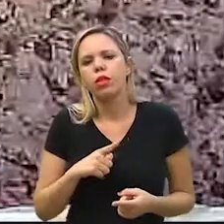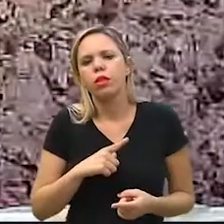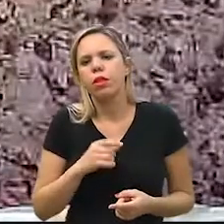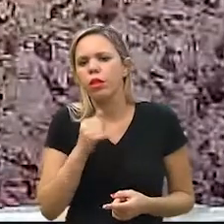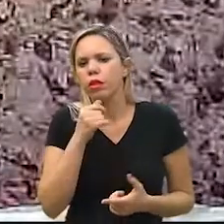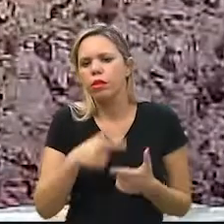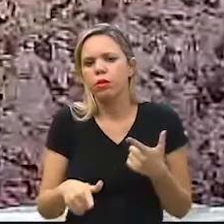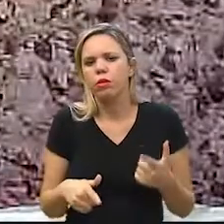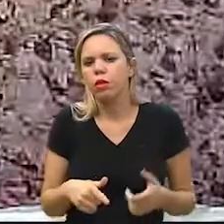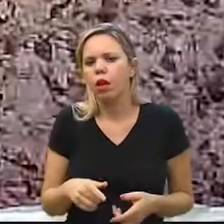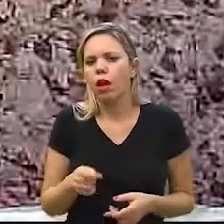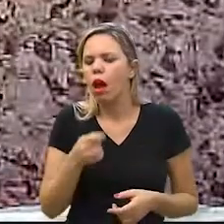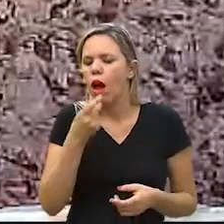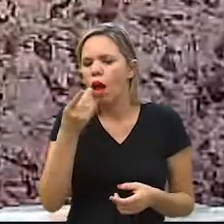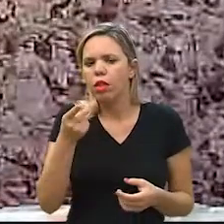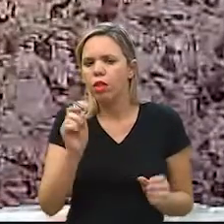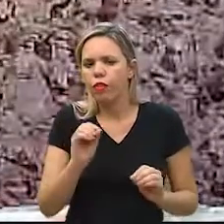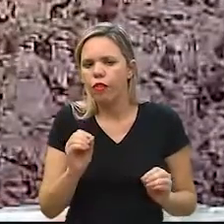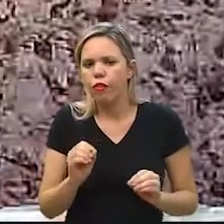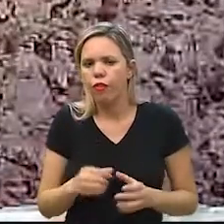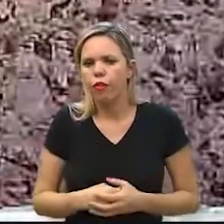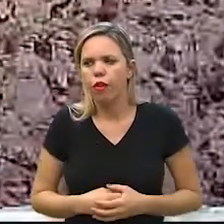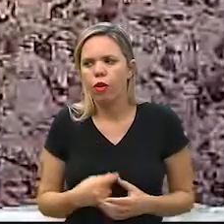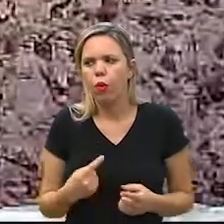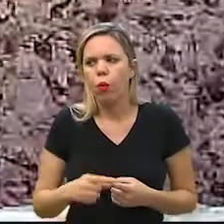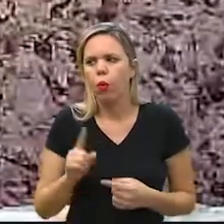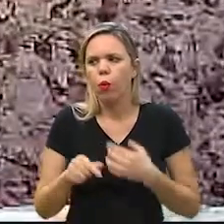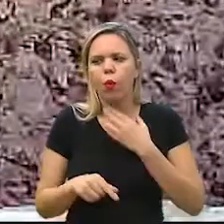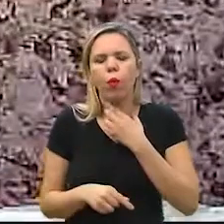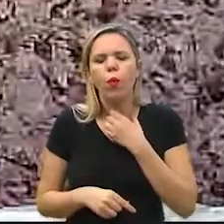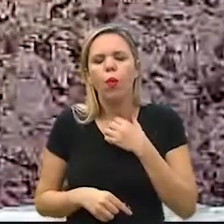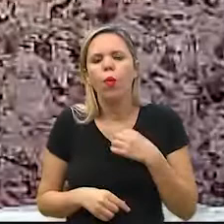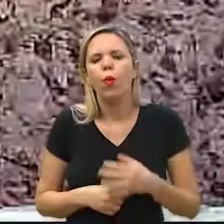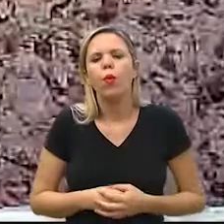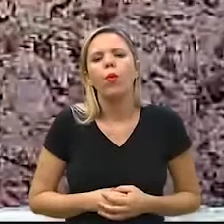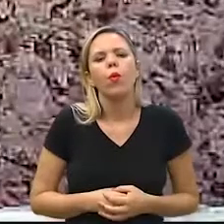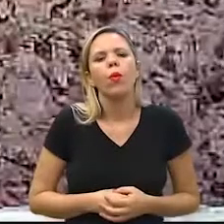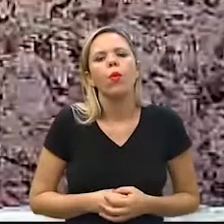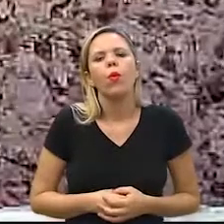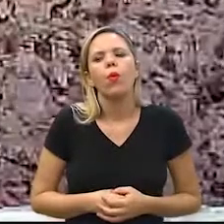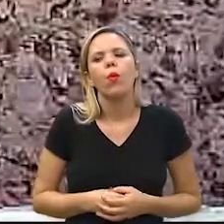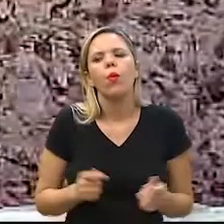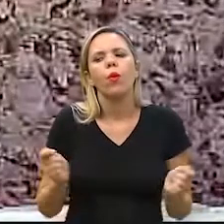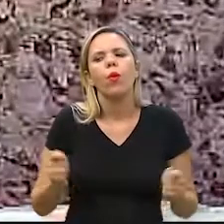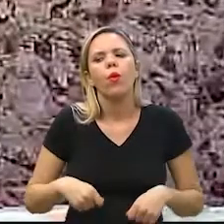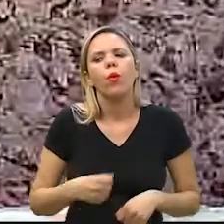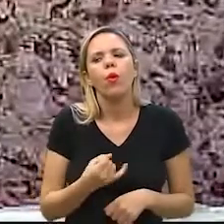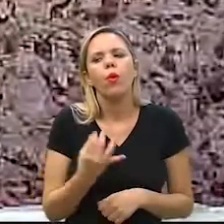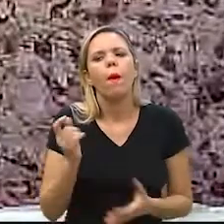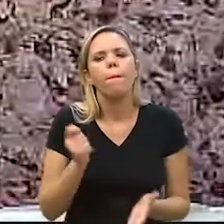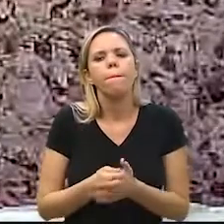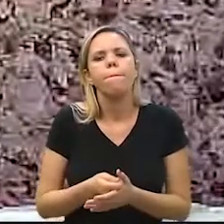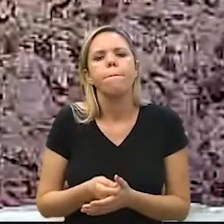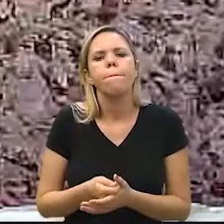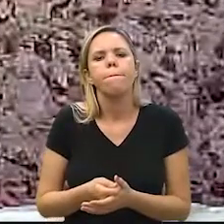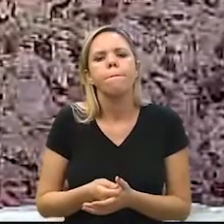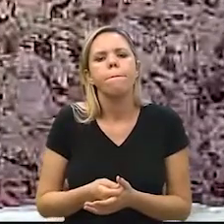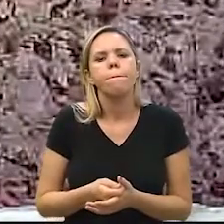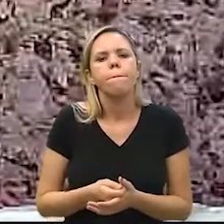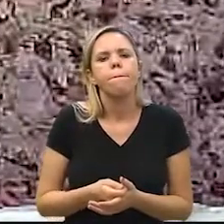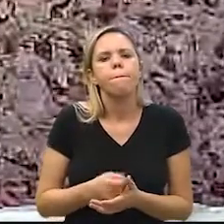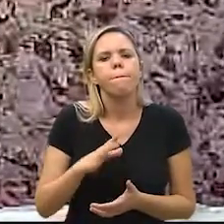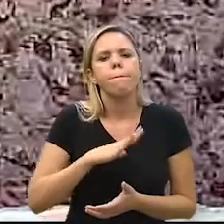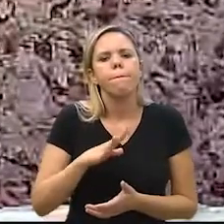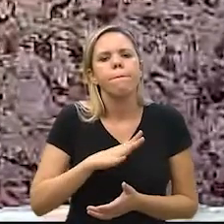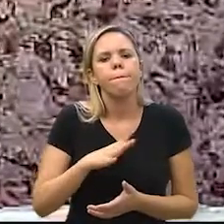questão aí que não está sendo abordado, que é um indicador da capacidade de pagamento dos